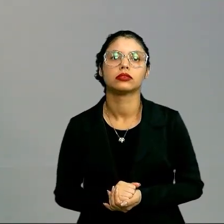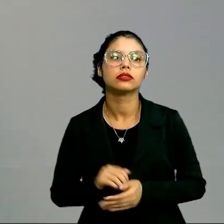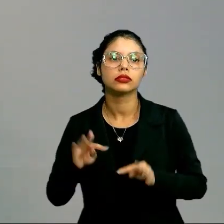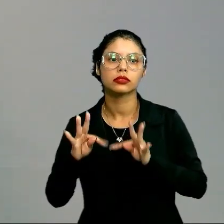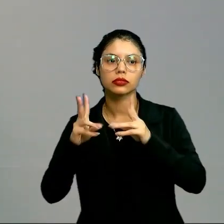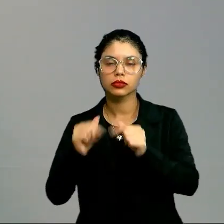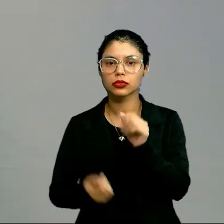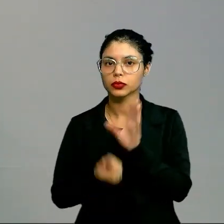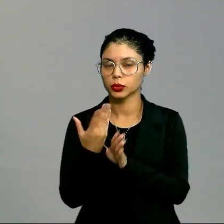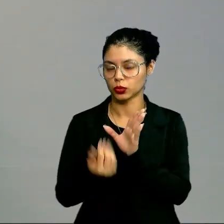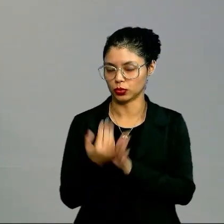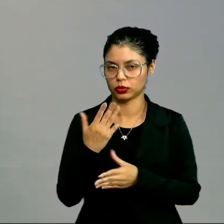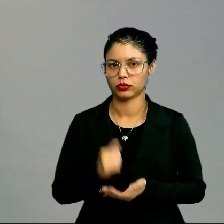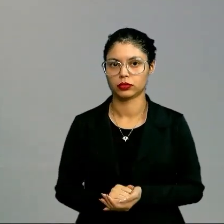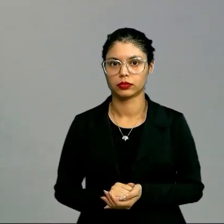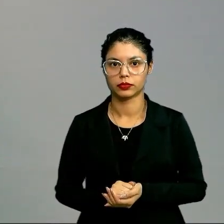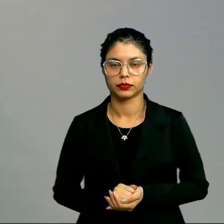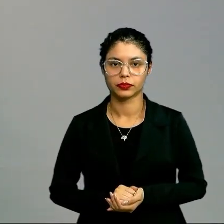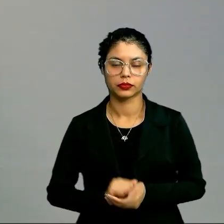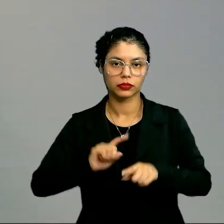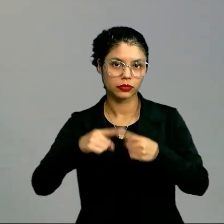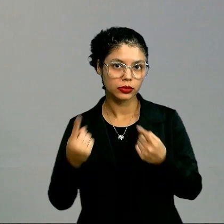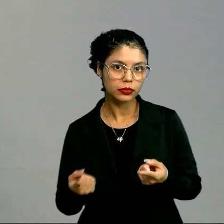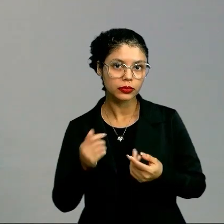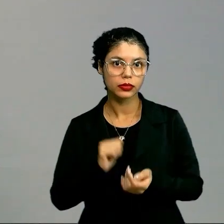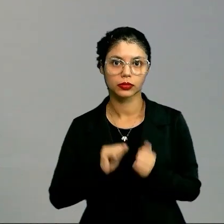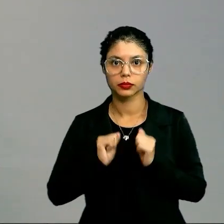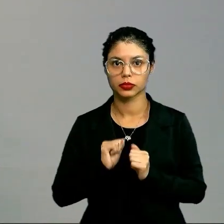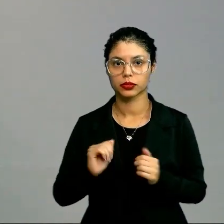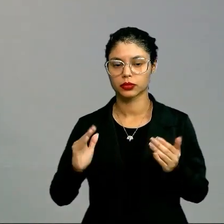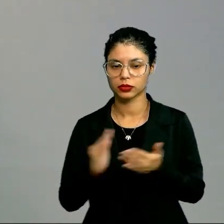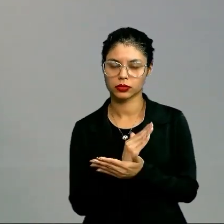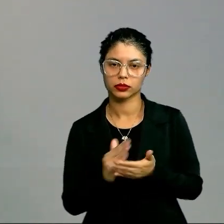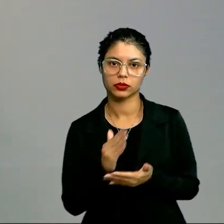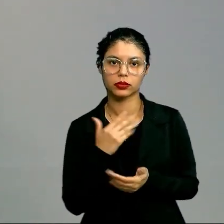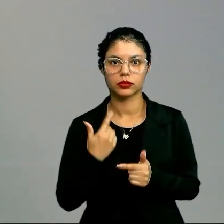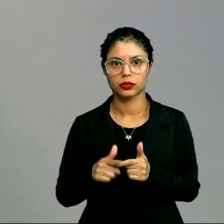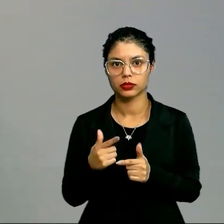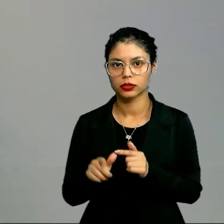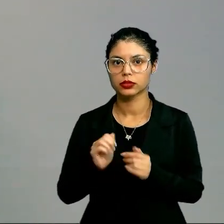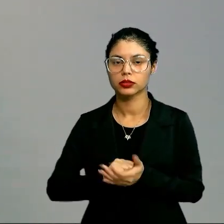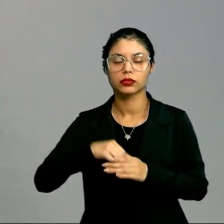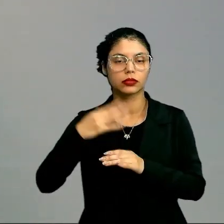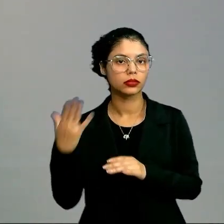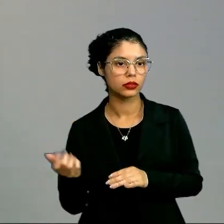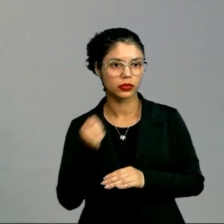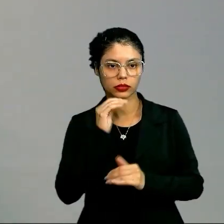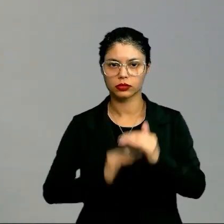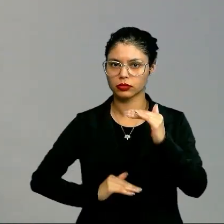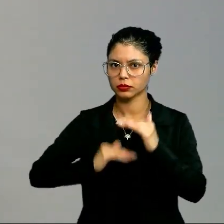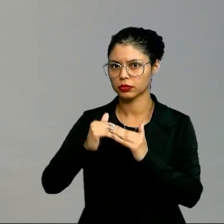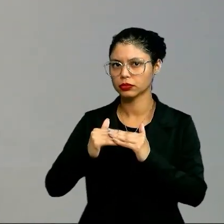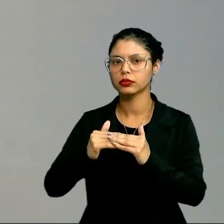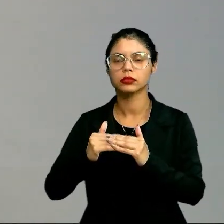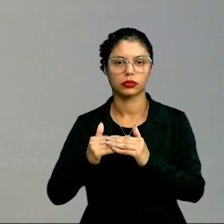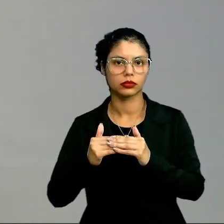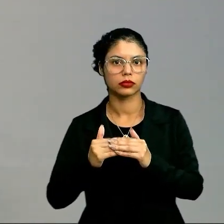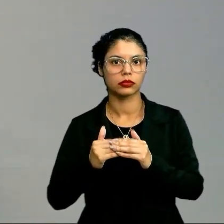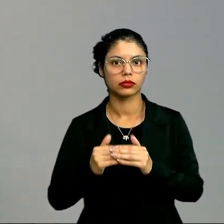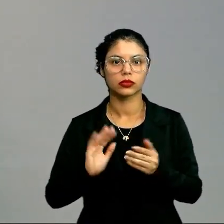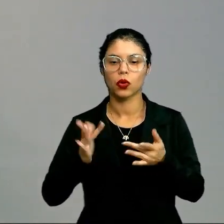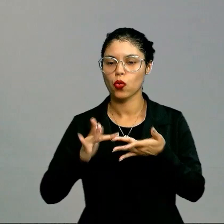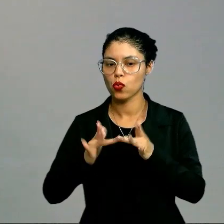concentrações dos produtos e vice-versa. Mas eu posso ter alguma perturbação externa, pressão, temperatura, superfície